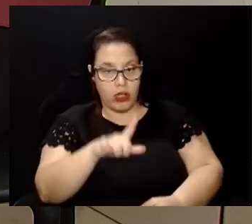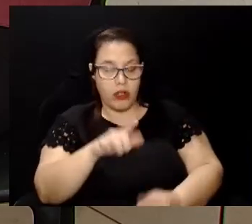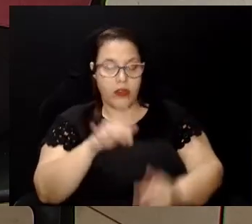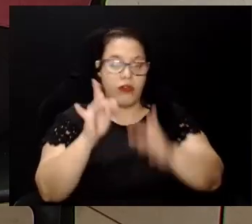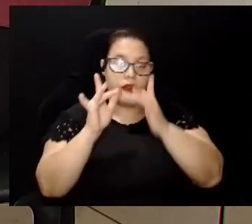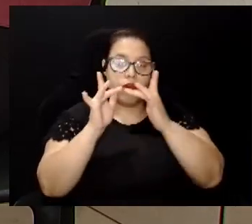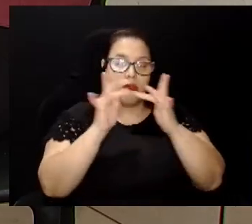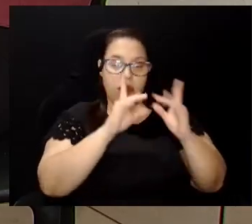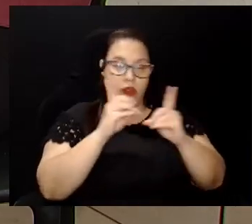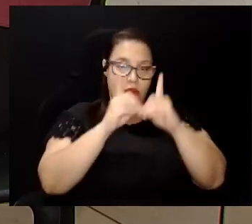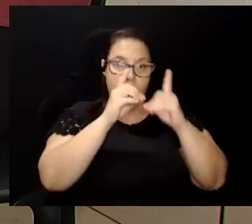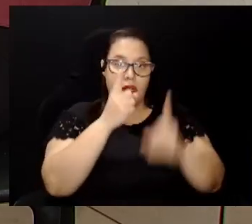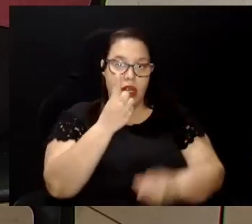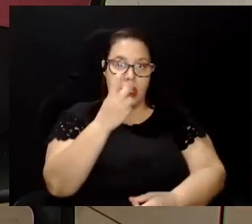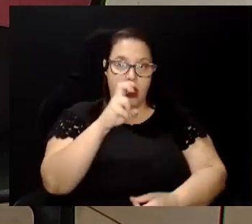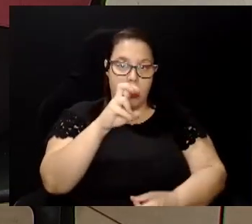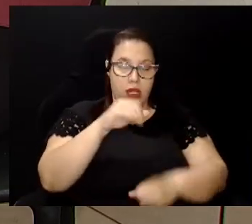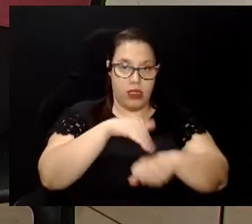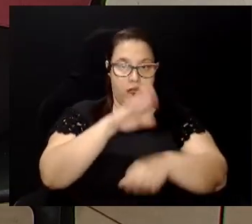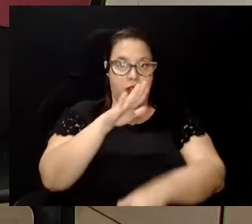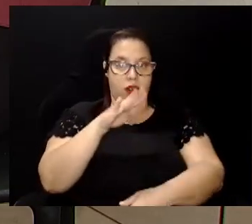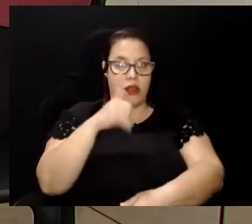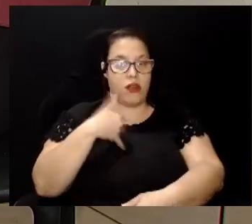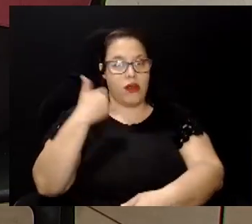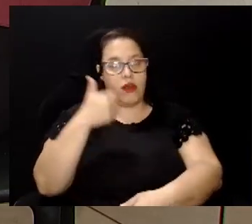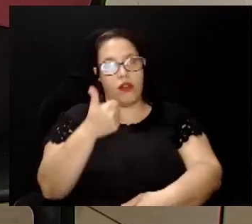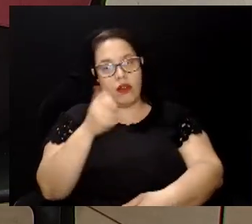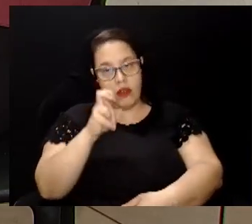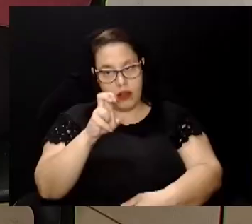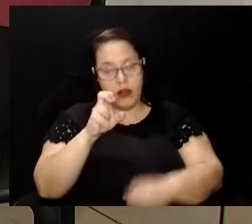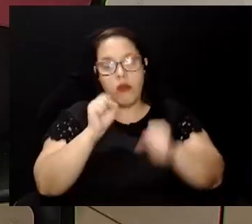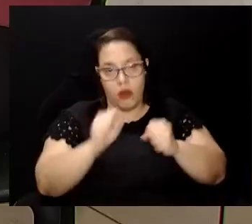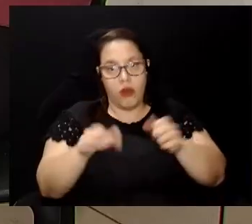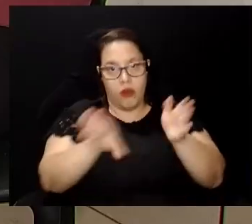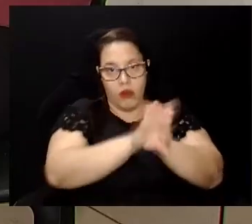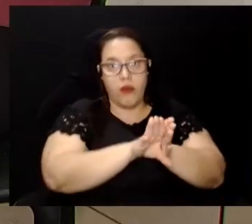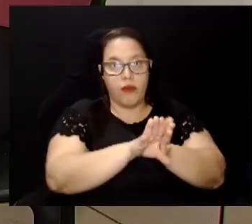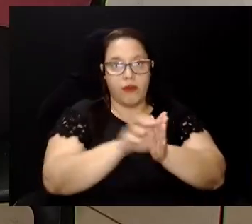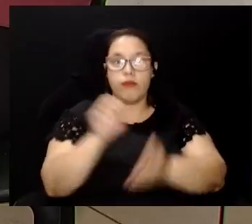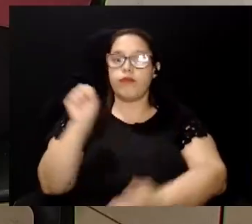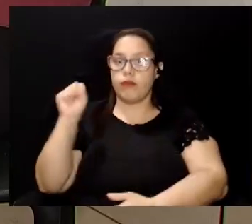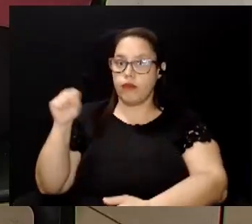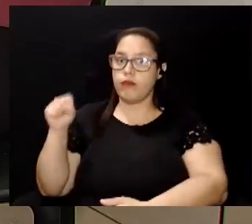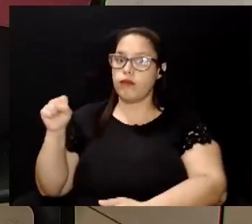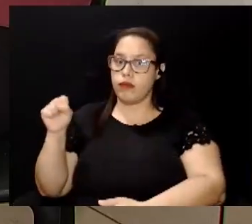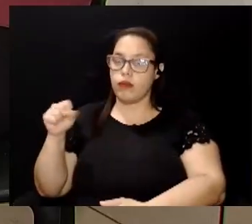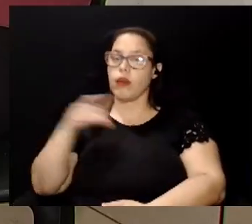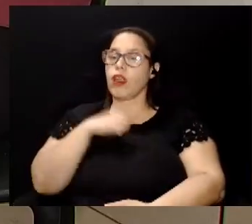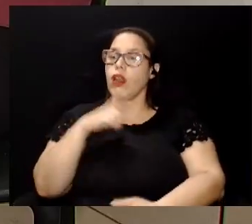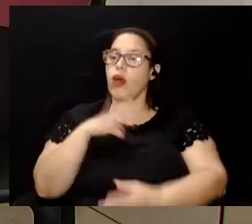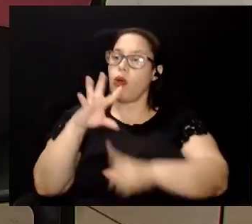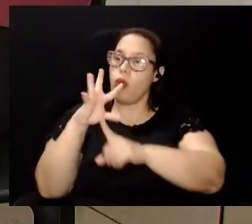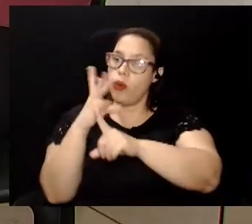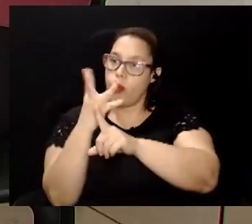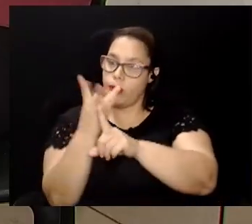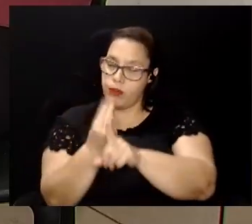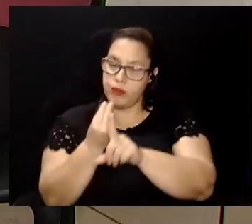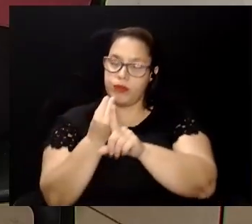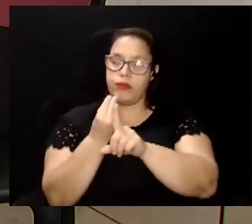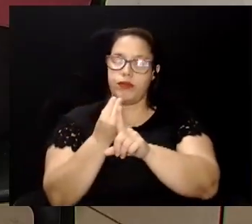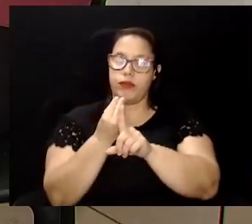15 mais de 15 anos. Tem mais de 15 anos, pode vir. Pode participar. É aí que a gente tem o artesanato, Sim. que foi uma identificação